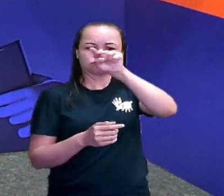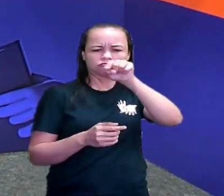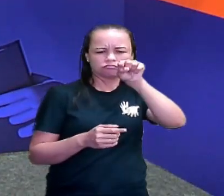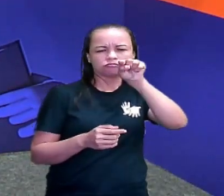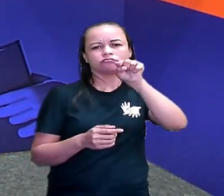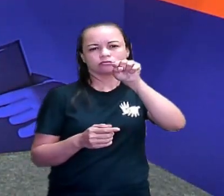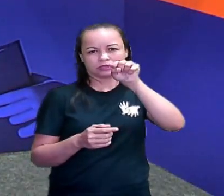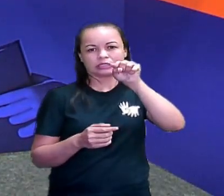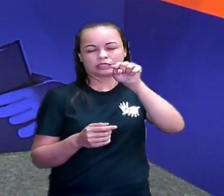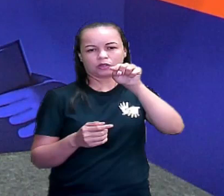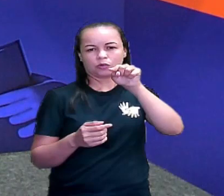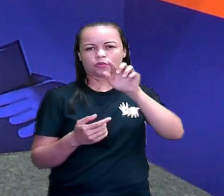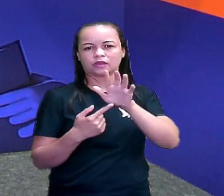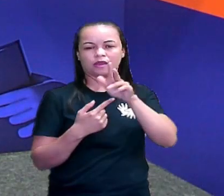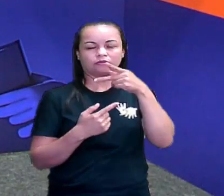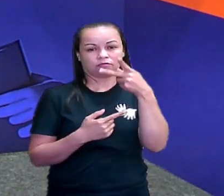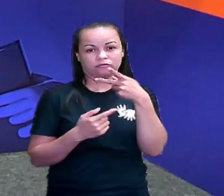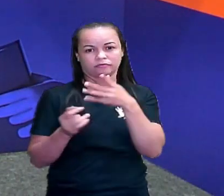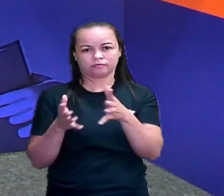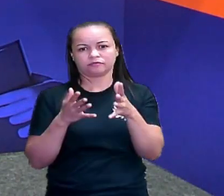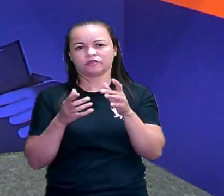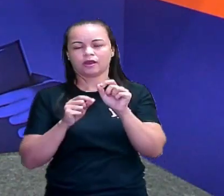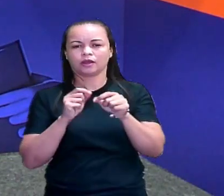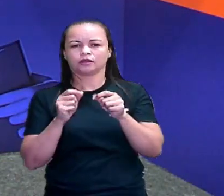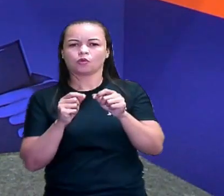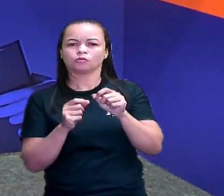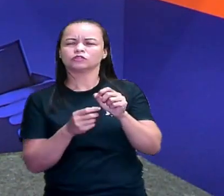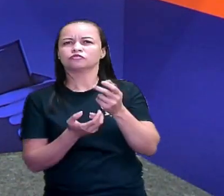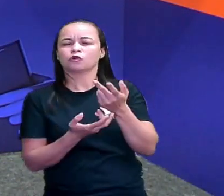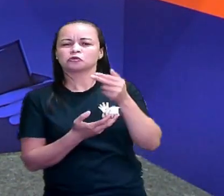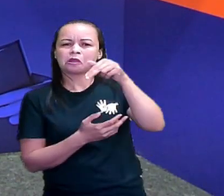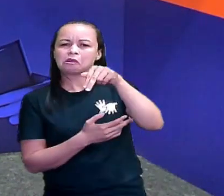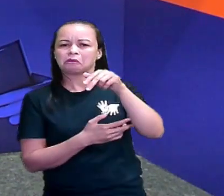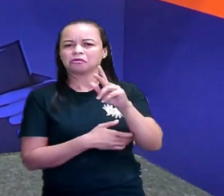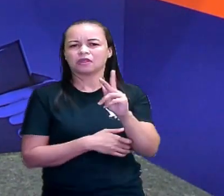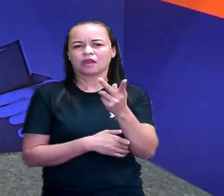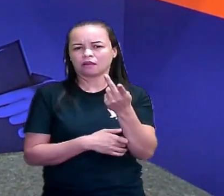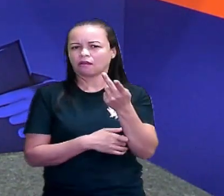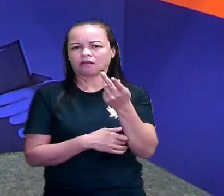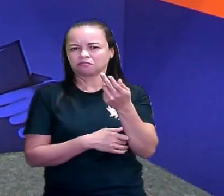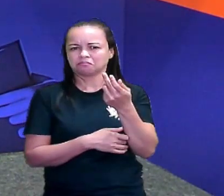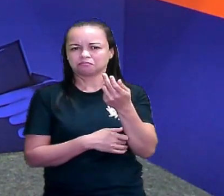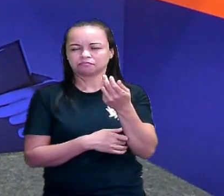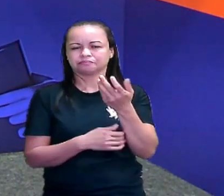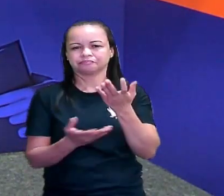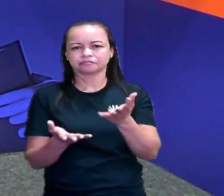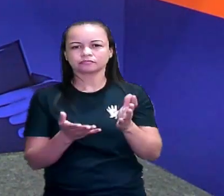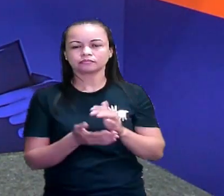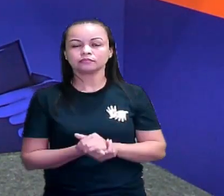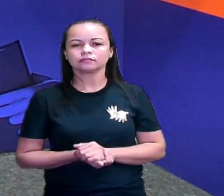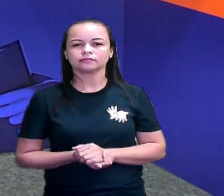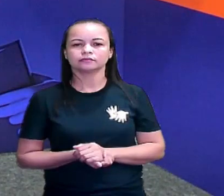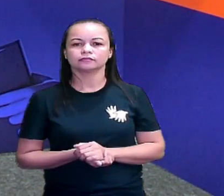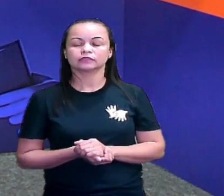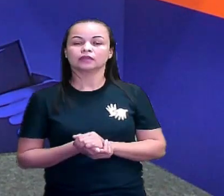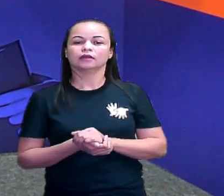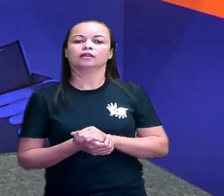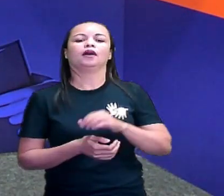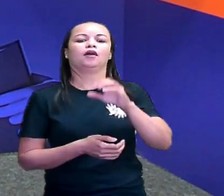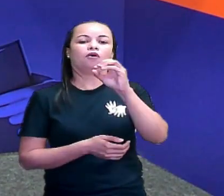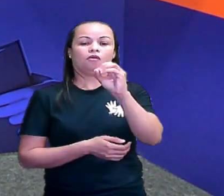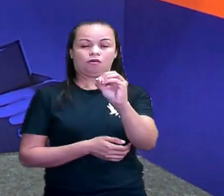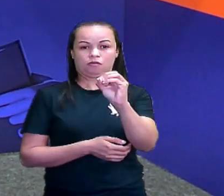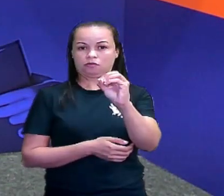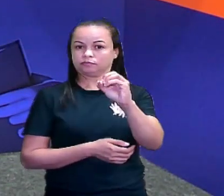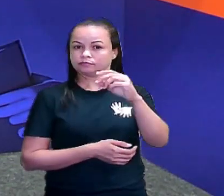a pronúncia é igual ao nosso NH, N, certo? La O,